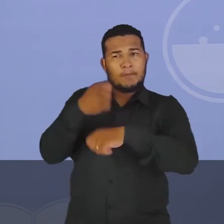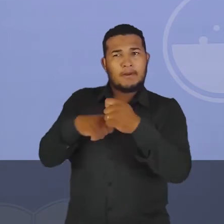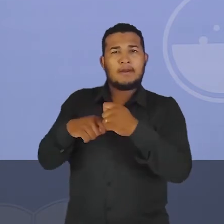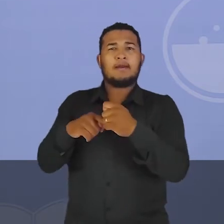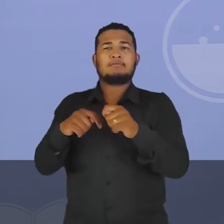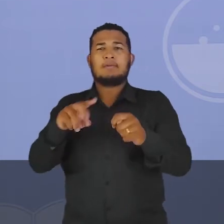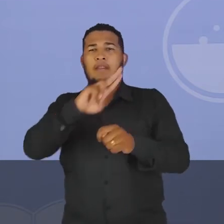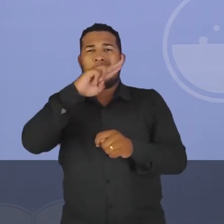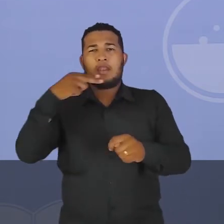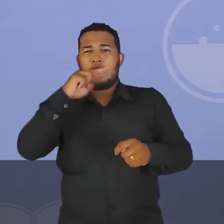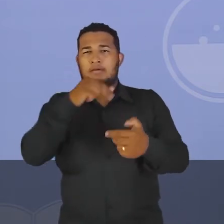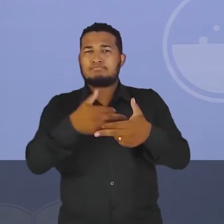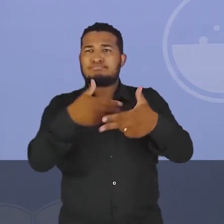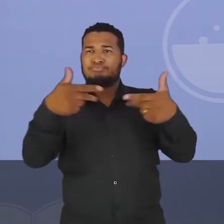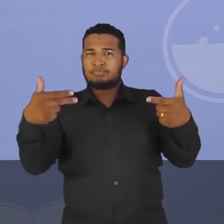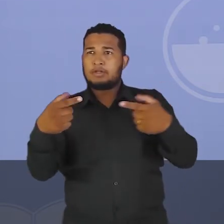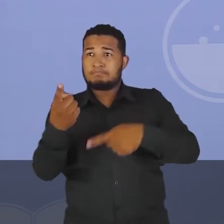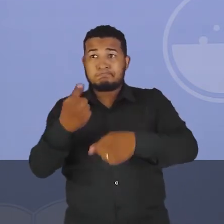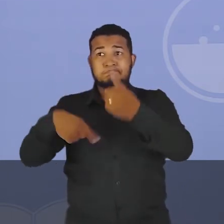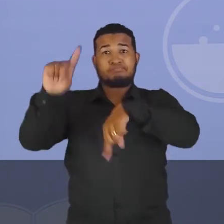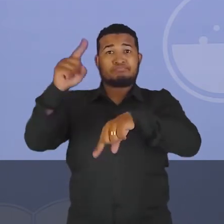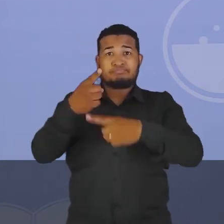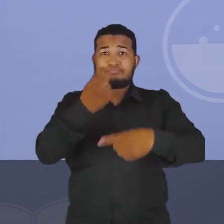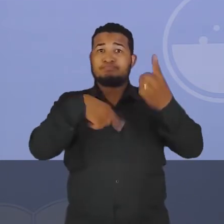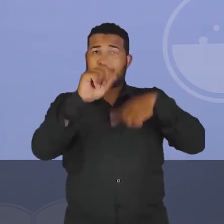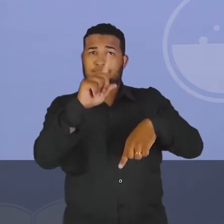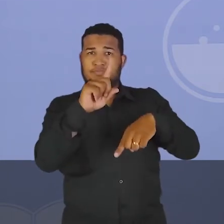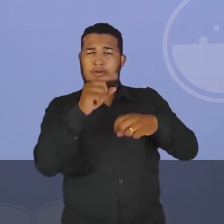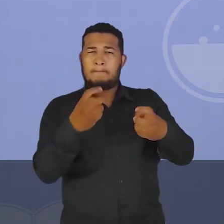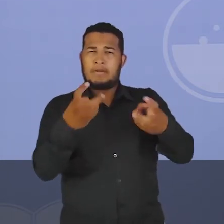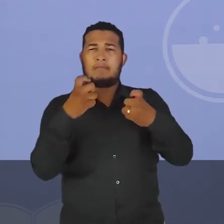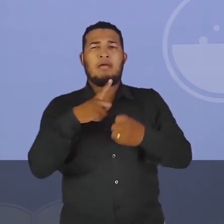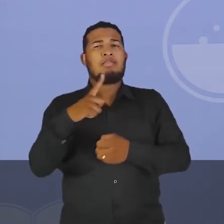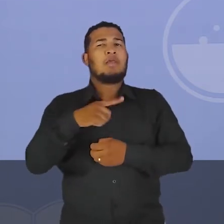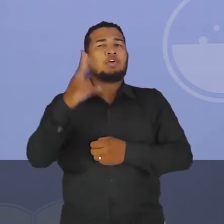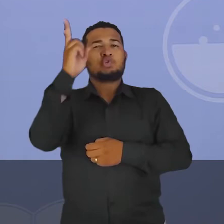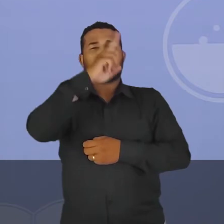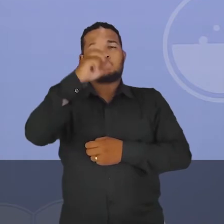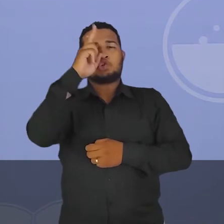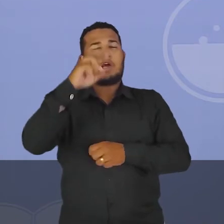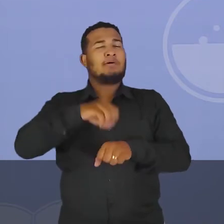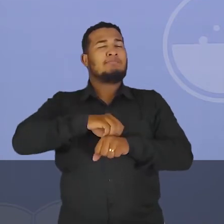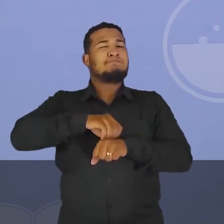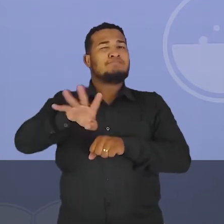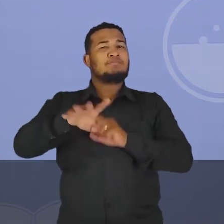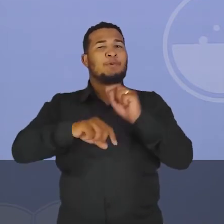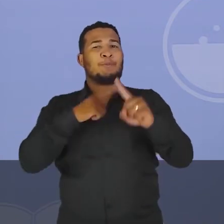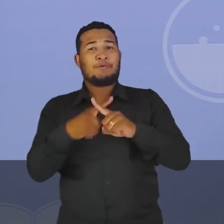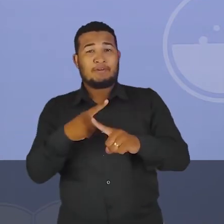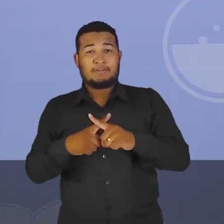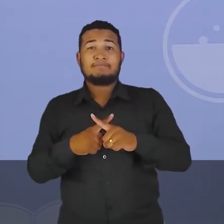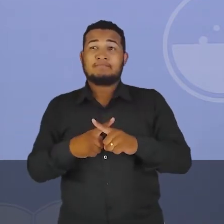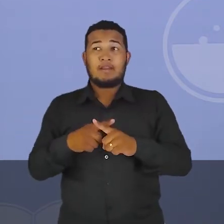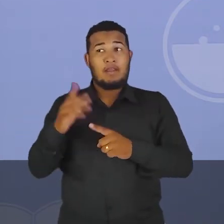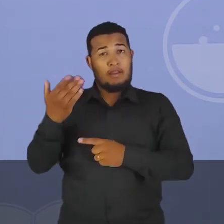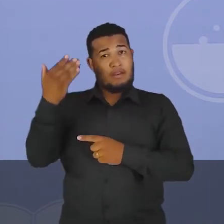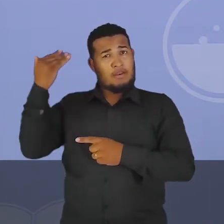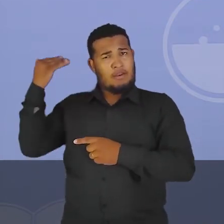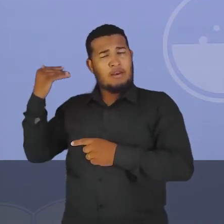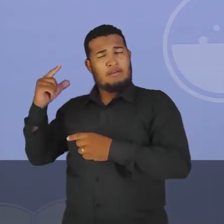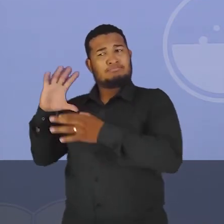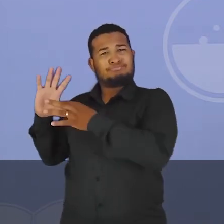bastante, né? Observem que existia um boato na época, porque nesse contexto eles